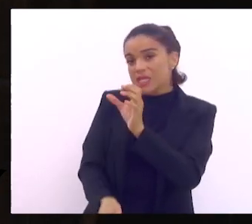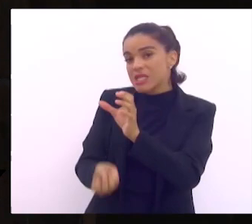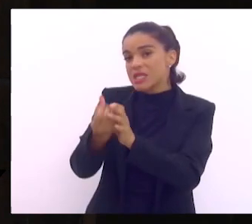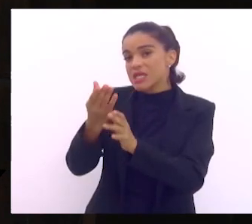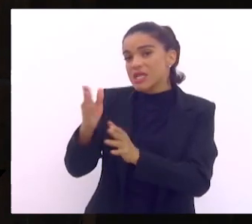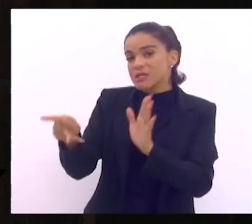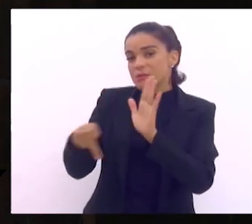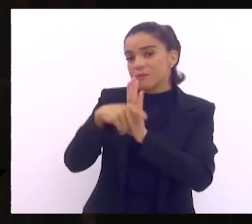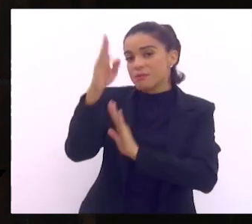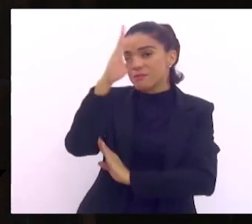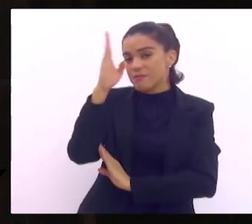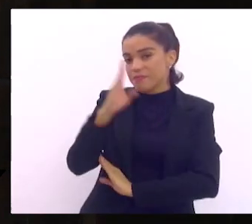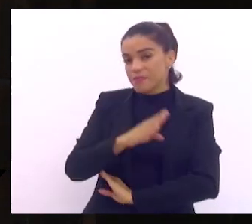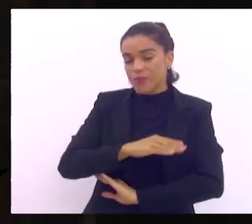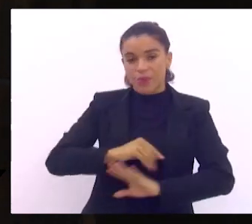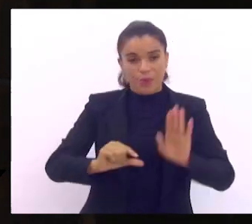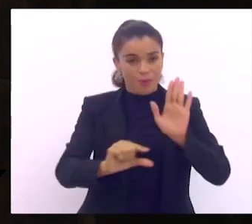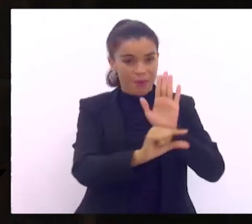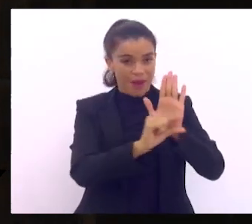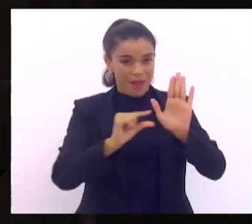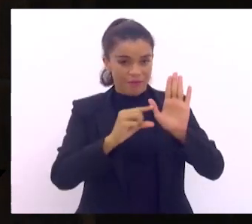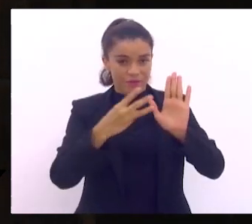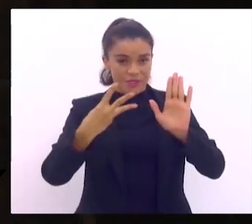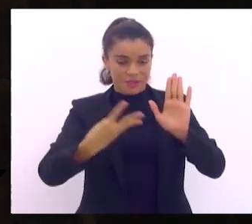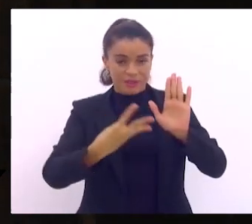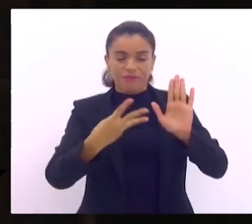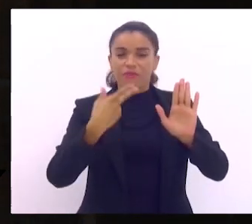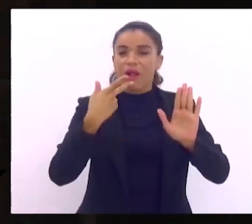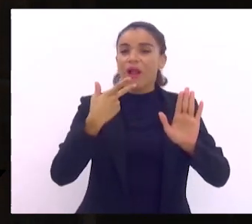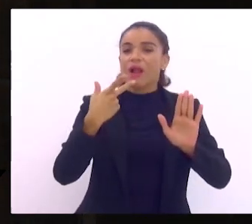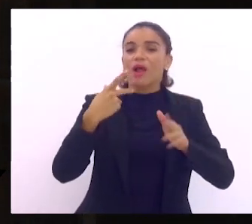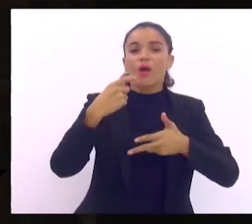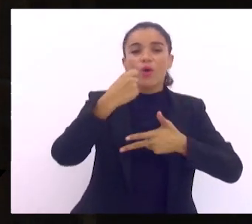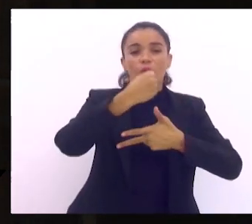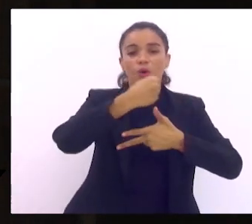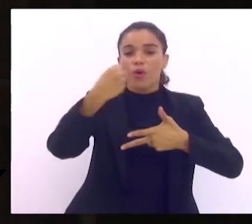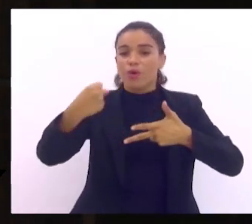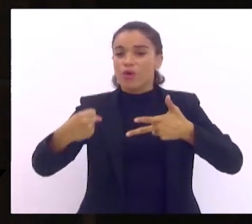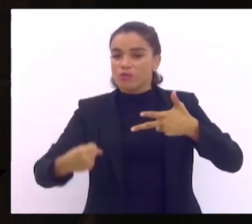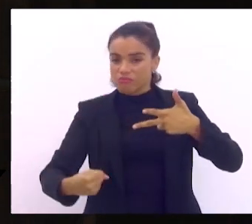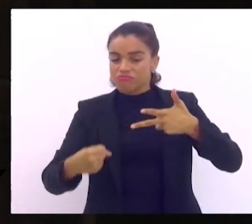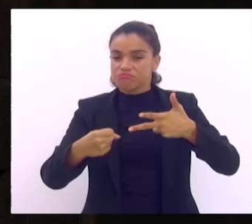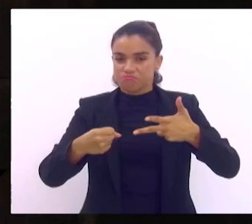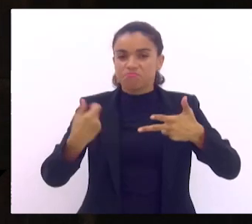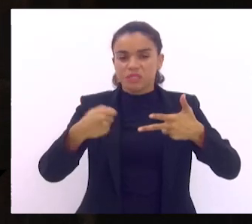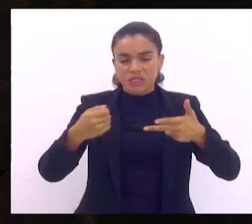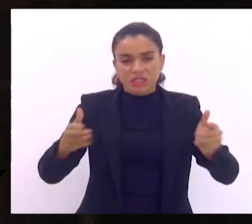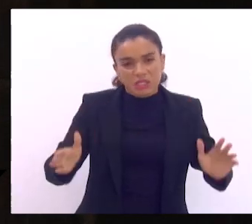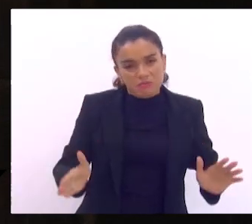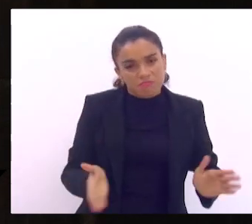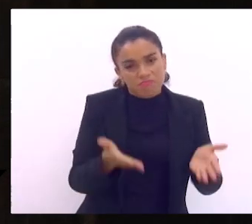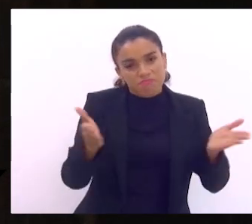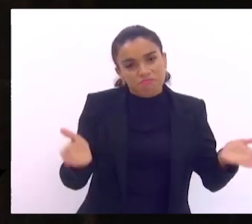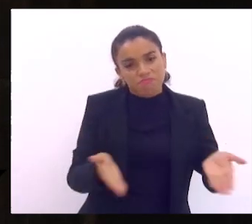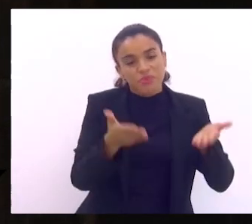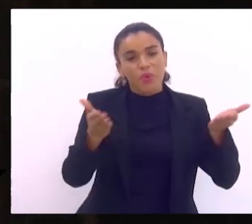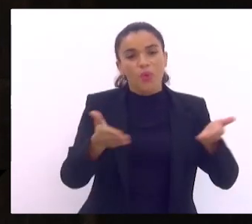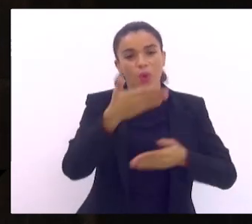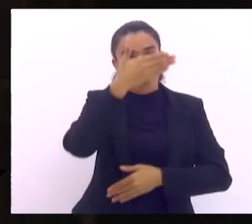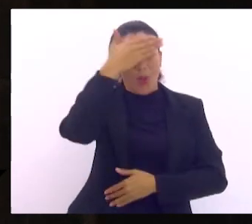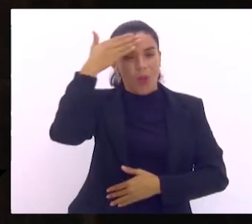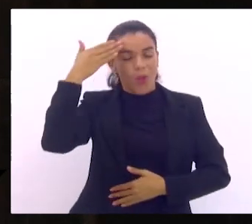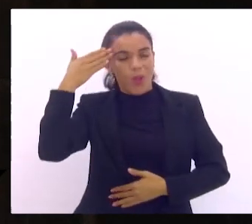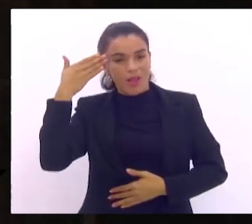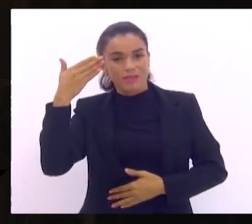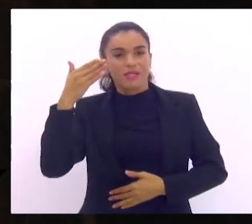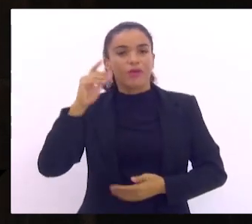nacional. No parágrafo 3º, fala: o poder público incentivará o lazer